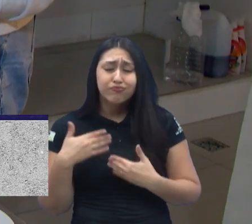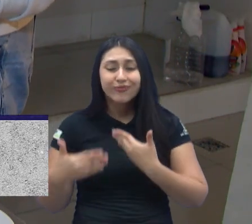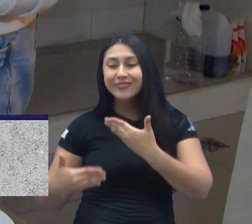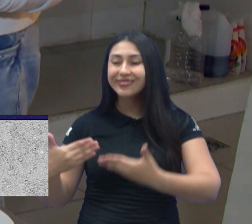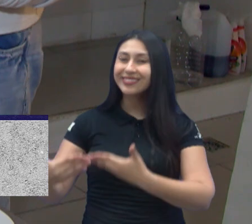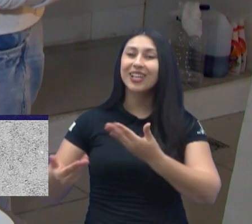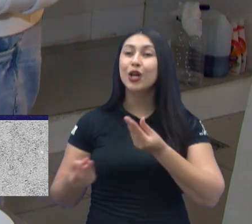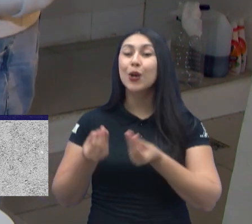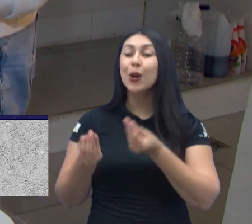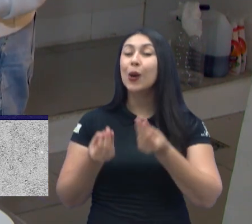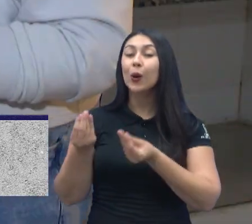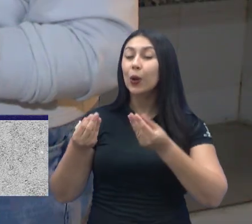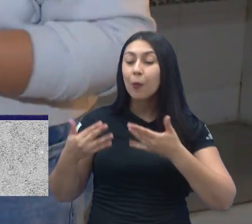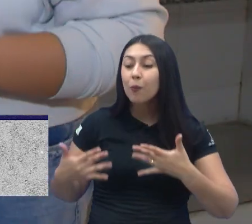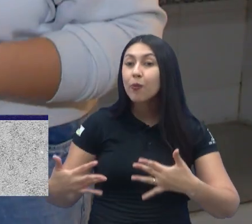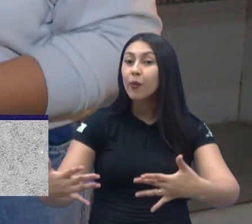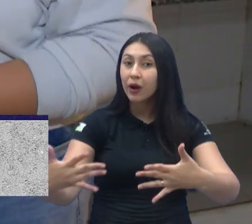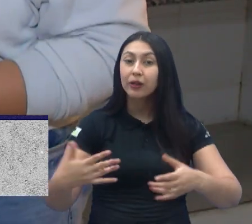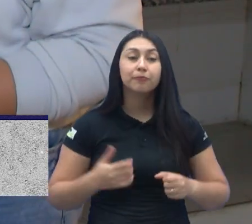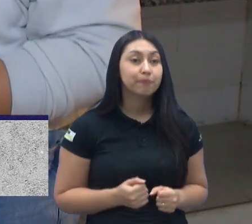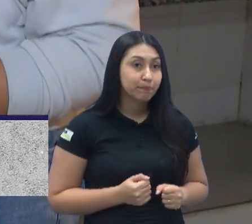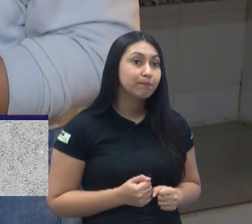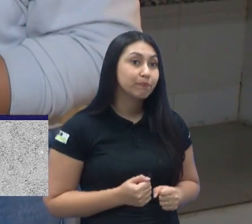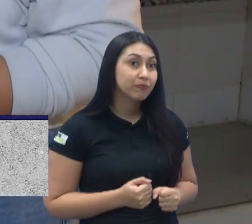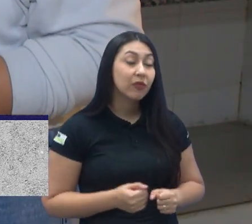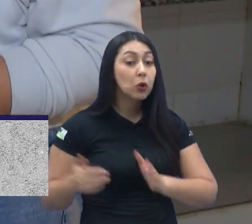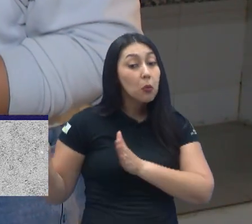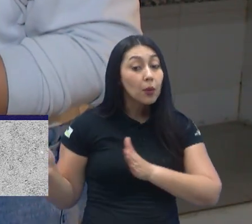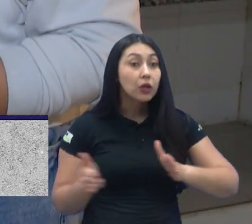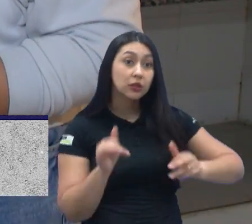é que é isso a longo prazo, assim? O processo de adaptação, quando o idoso